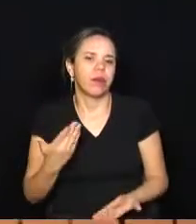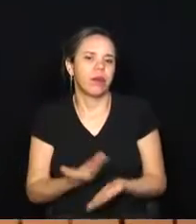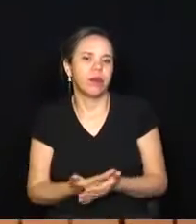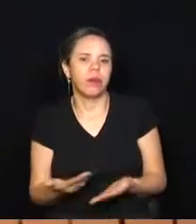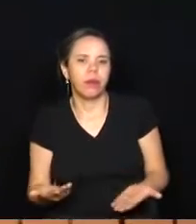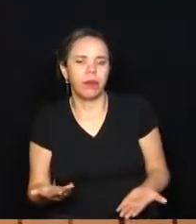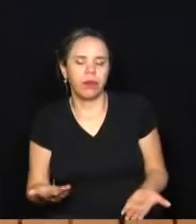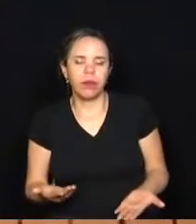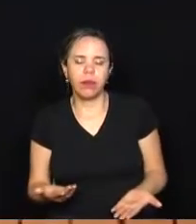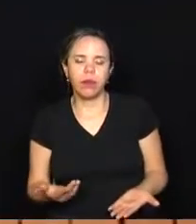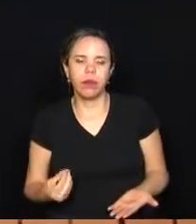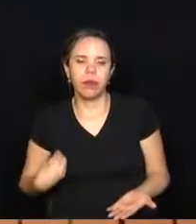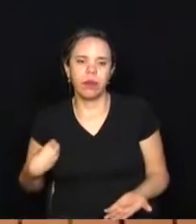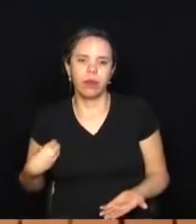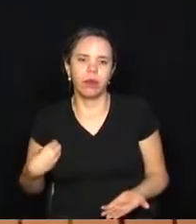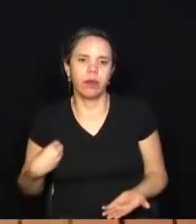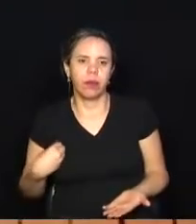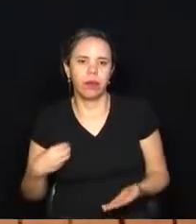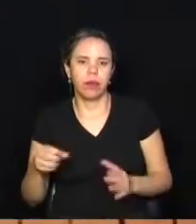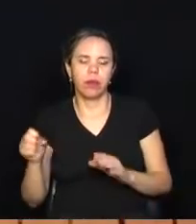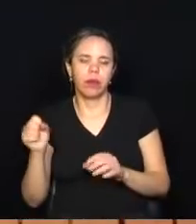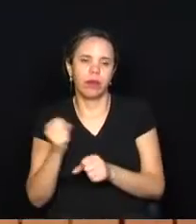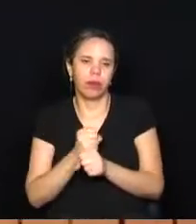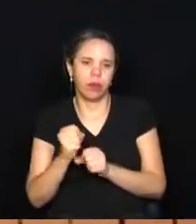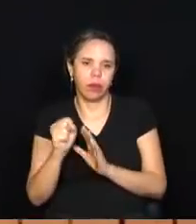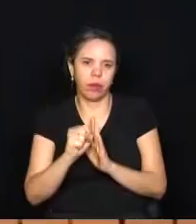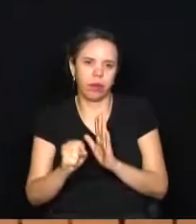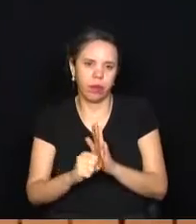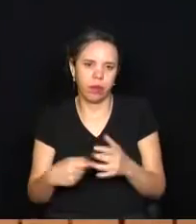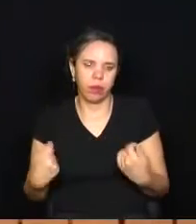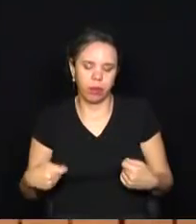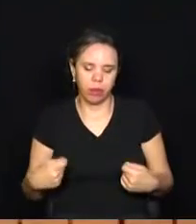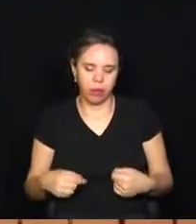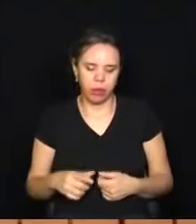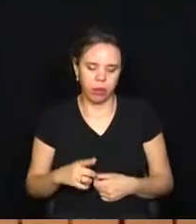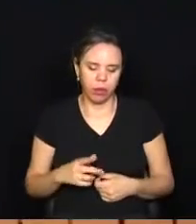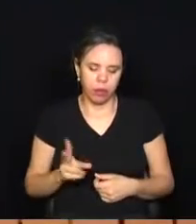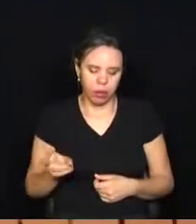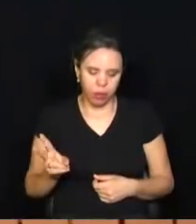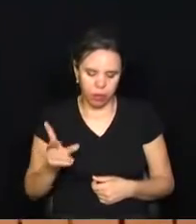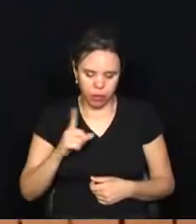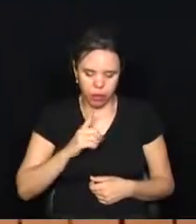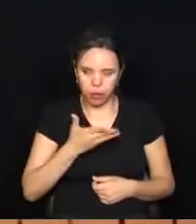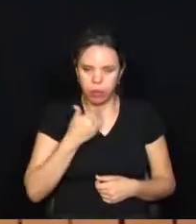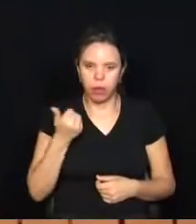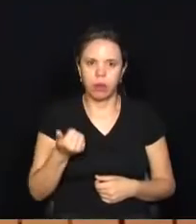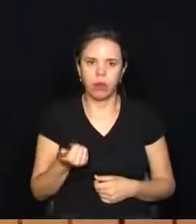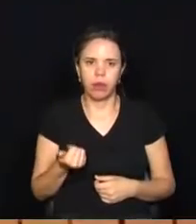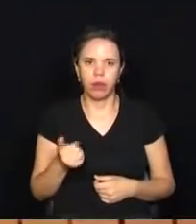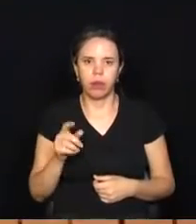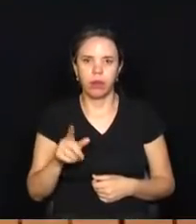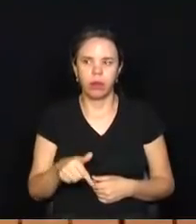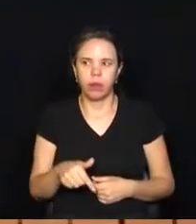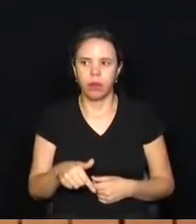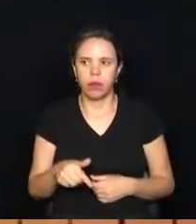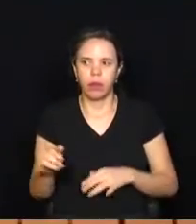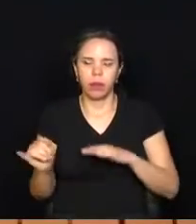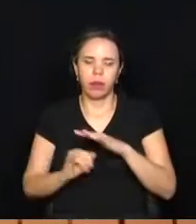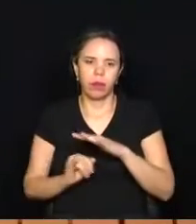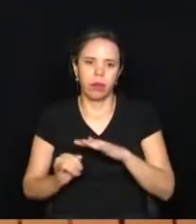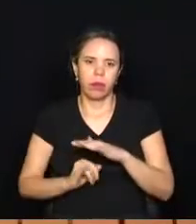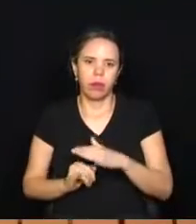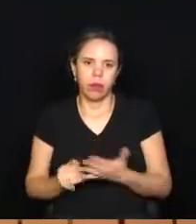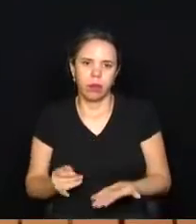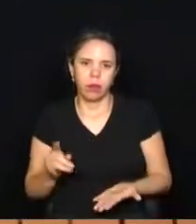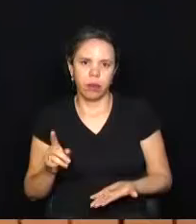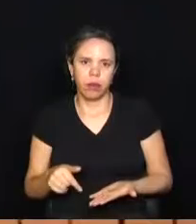hoje, como nós estamos no nosso século, nós precisamos sempre ter uma melhora. Então, essa instituição,